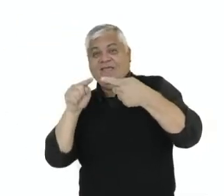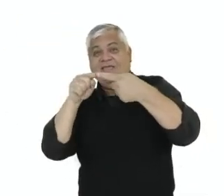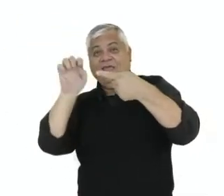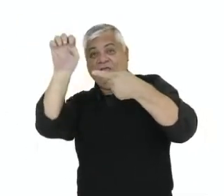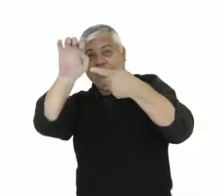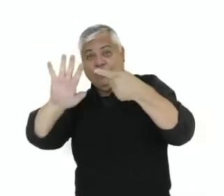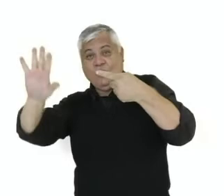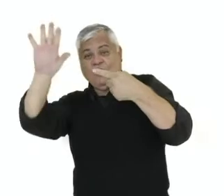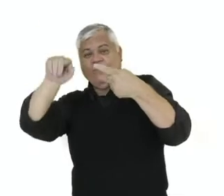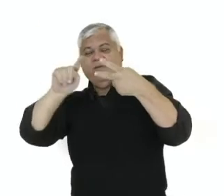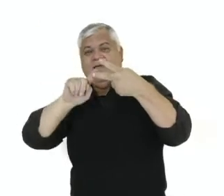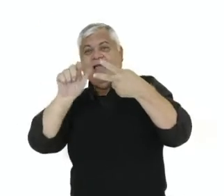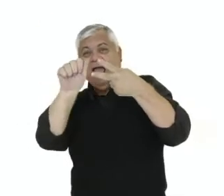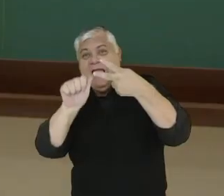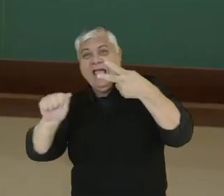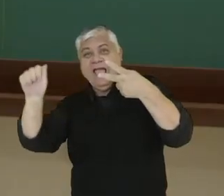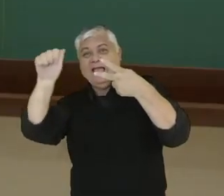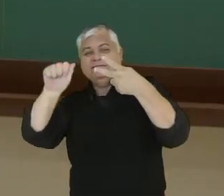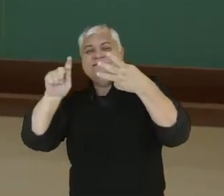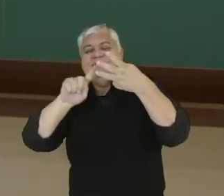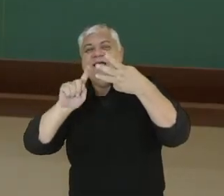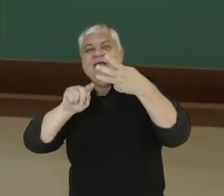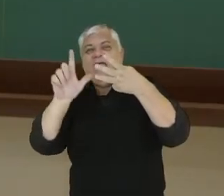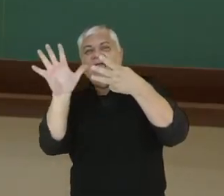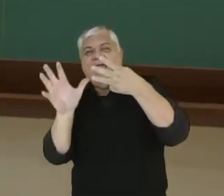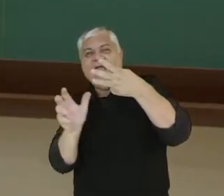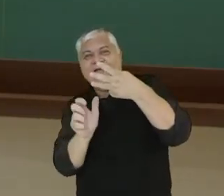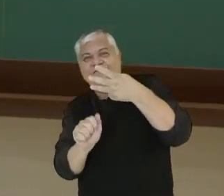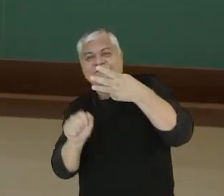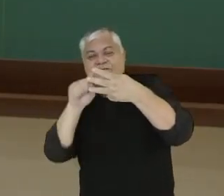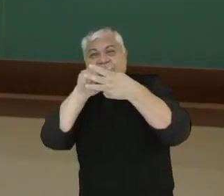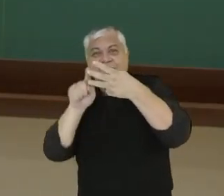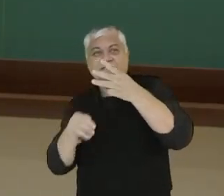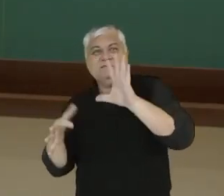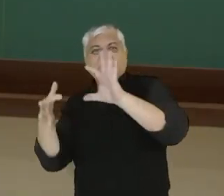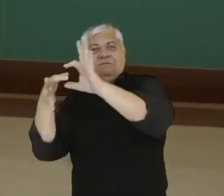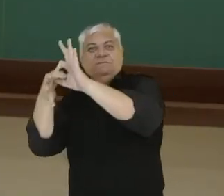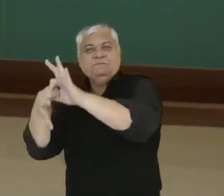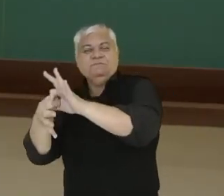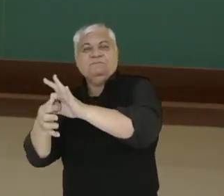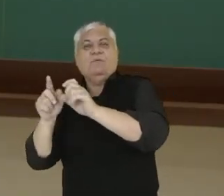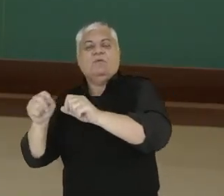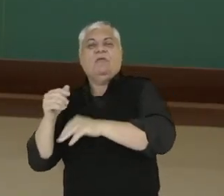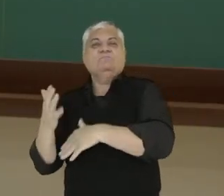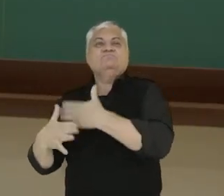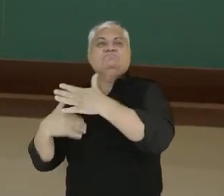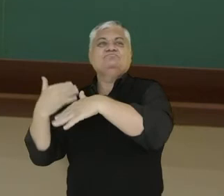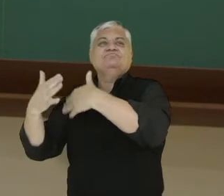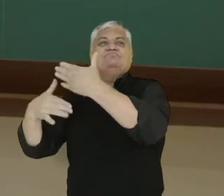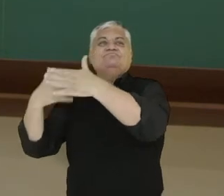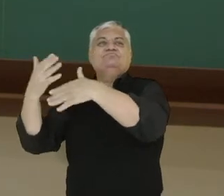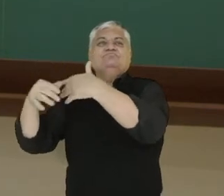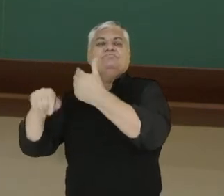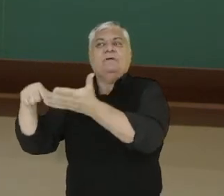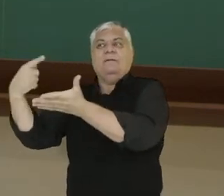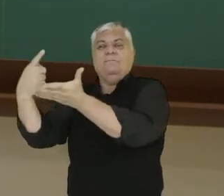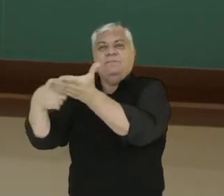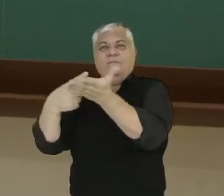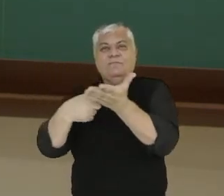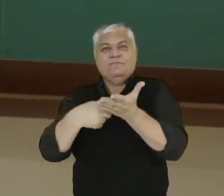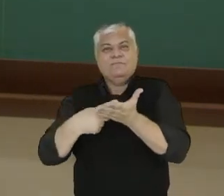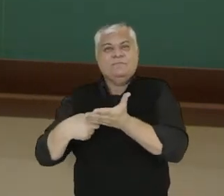o que nós falamos da questão geopolítica. Todo um desenvolvimento de infraestrutura para estabelecer relações